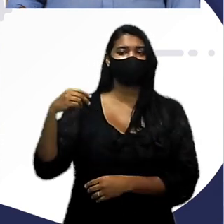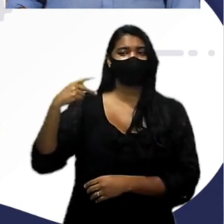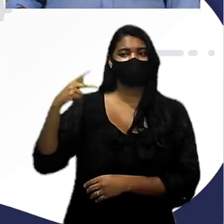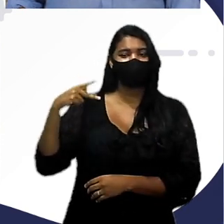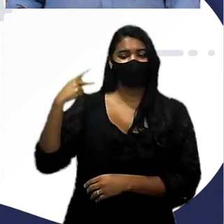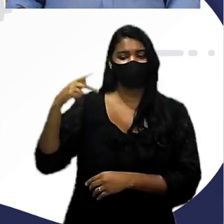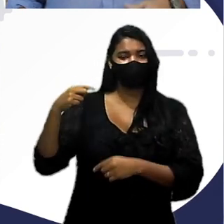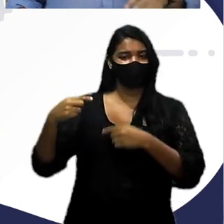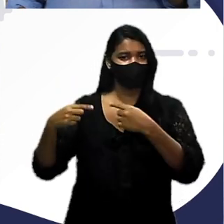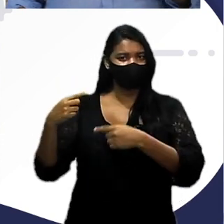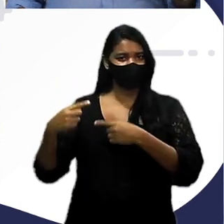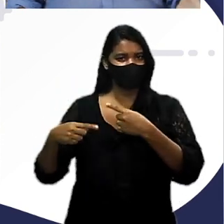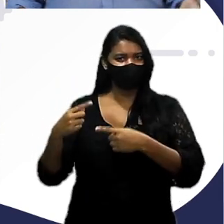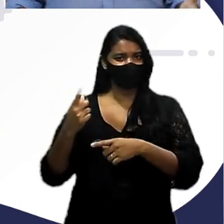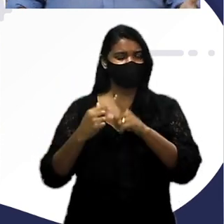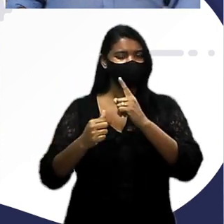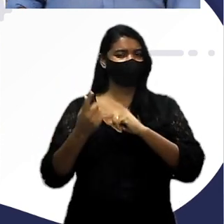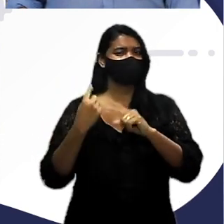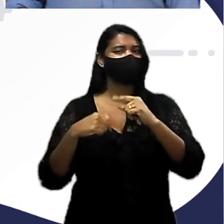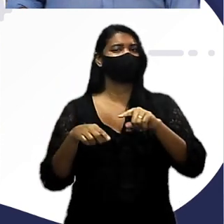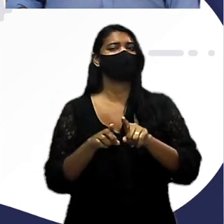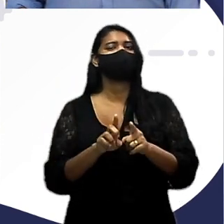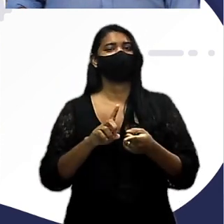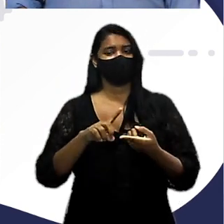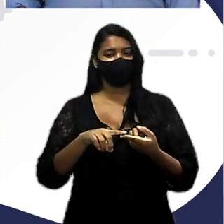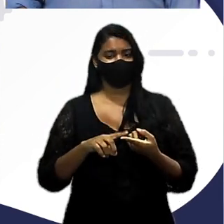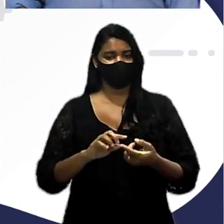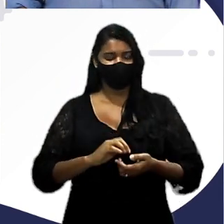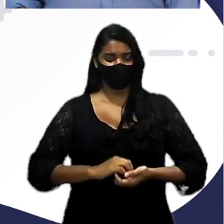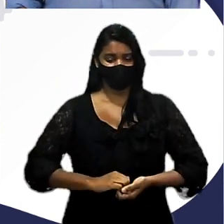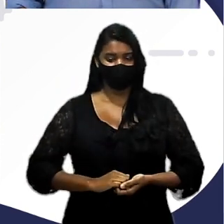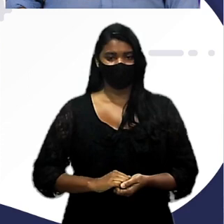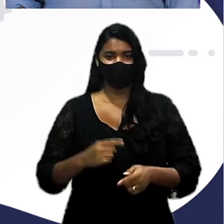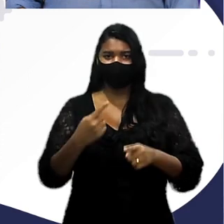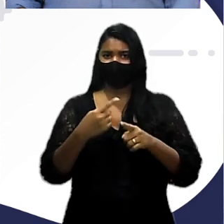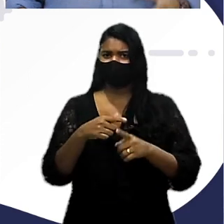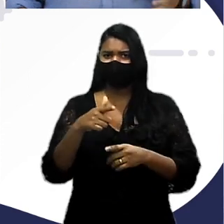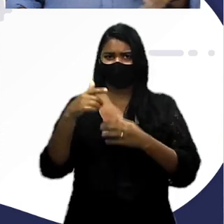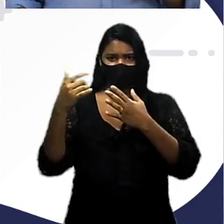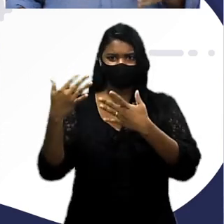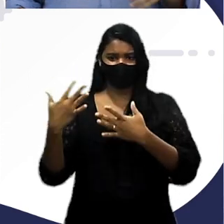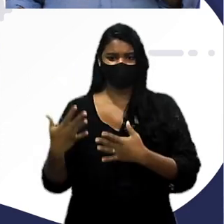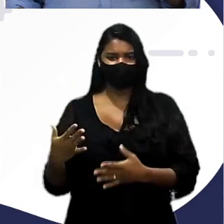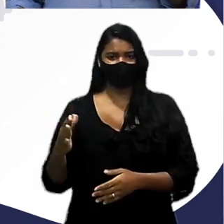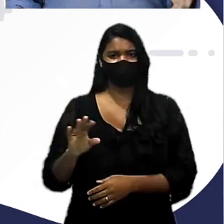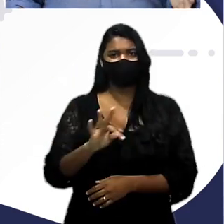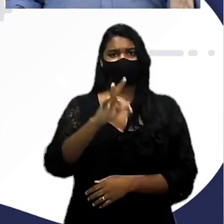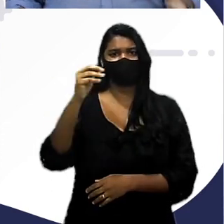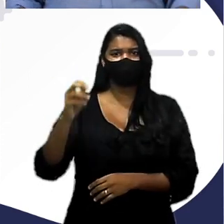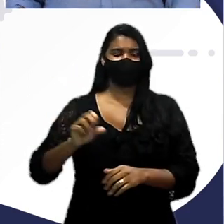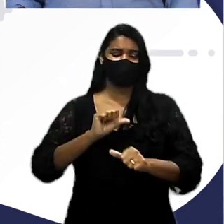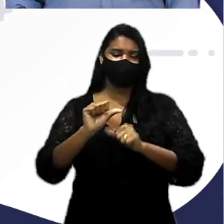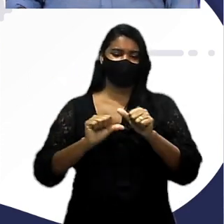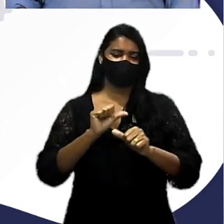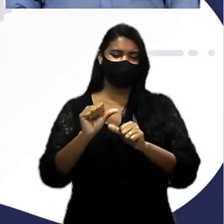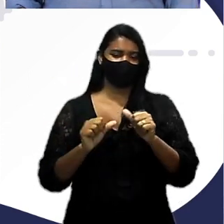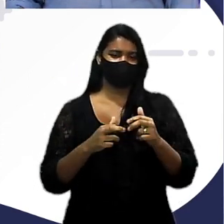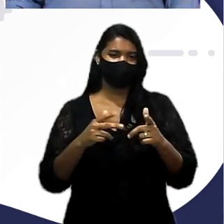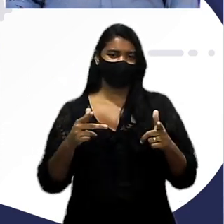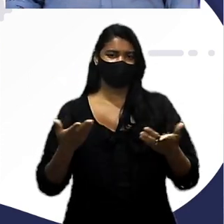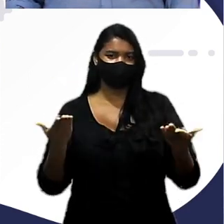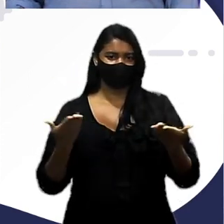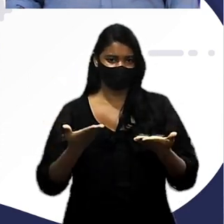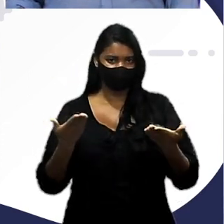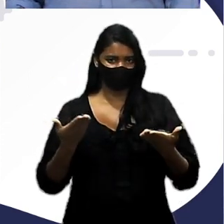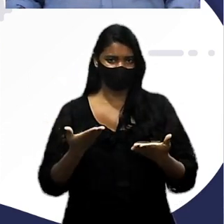não é? De ordem econômica e, claro, por que não dizer, todas essas mudanças, elas estão